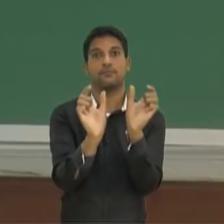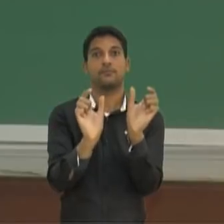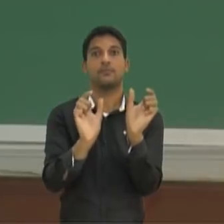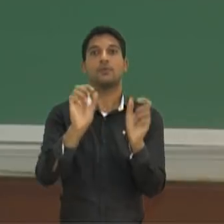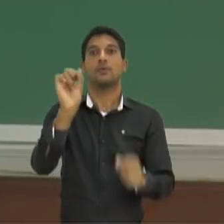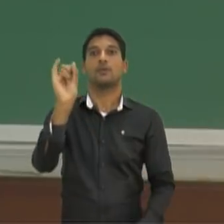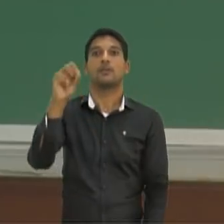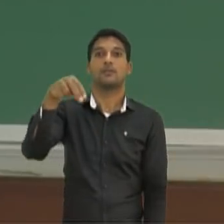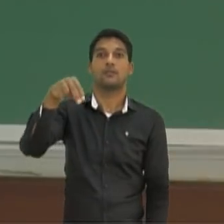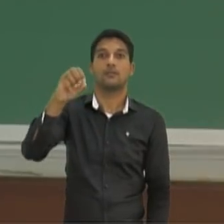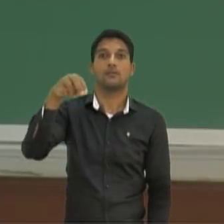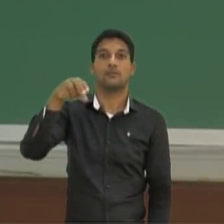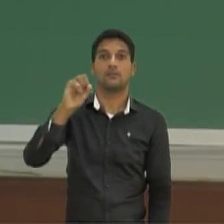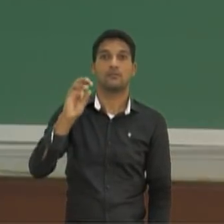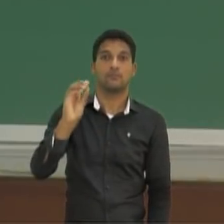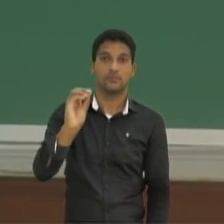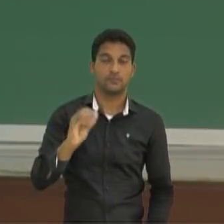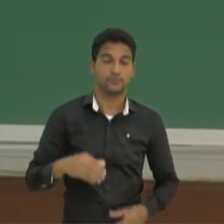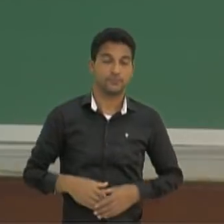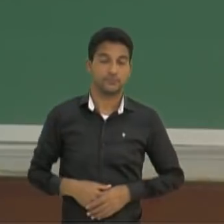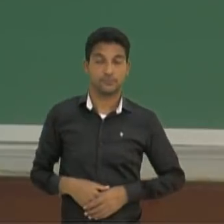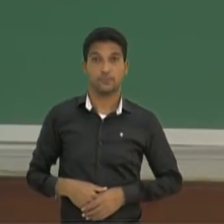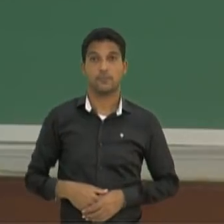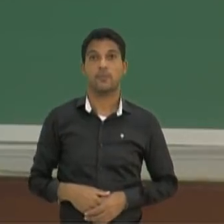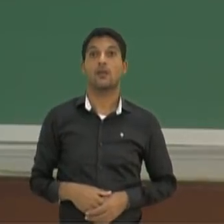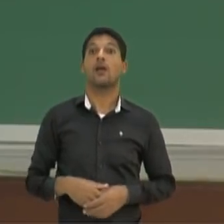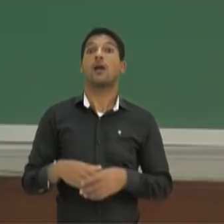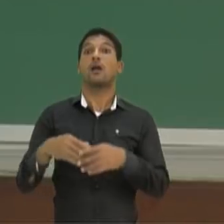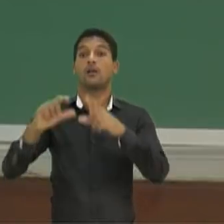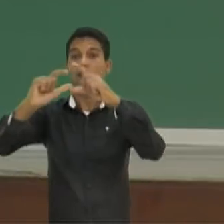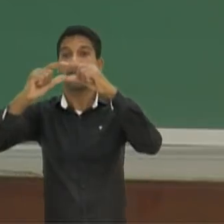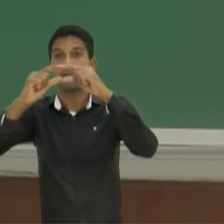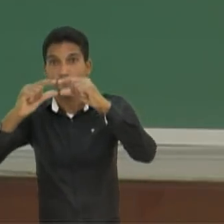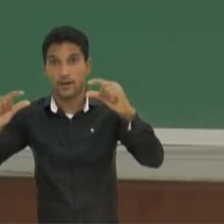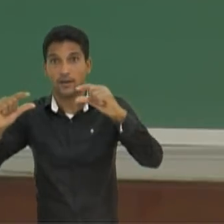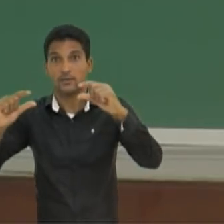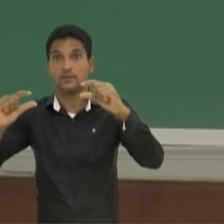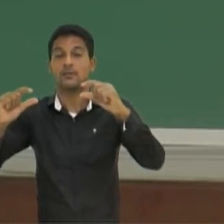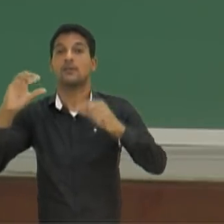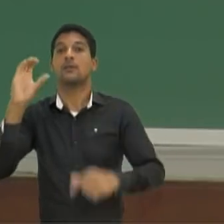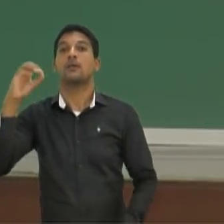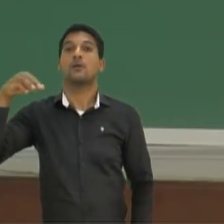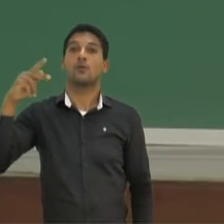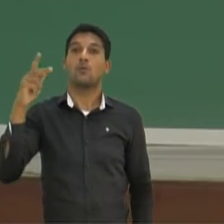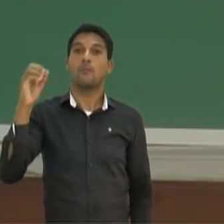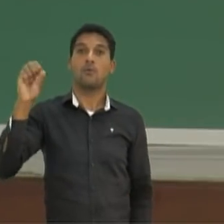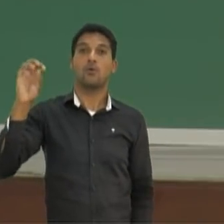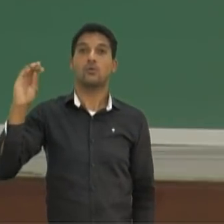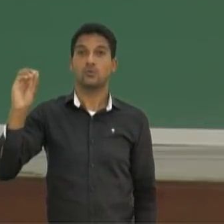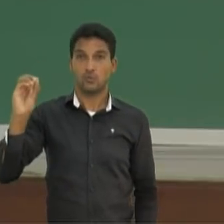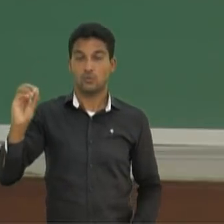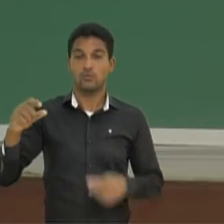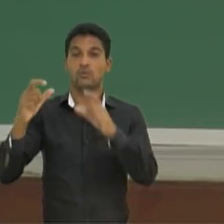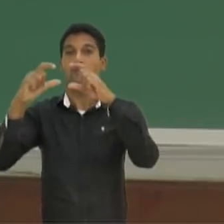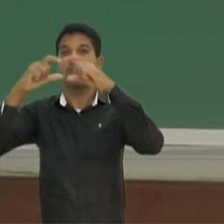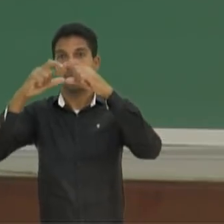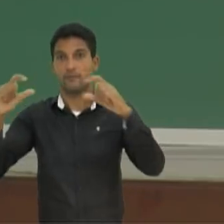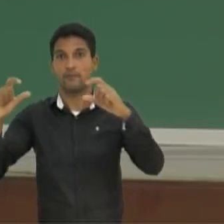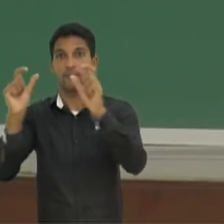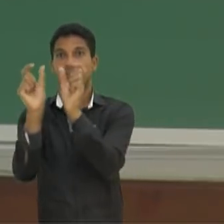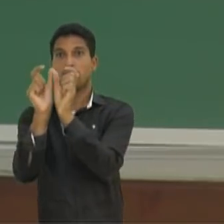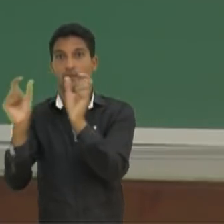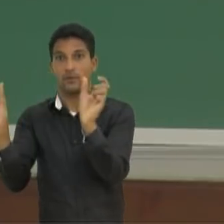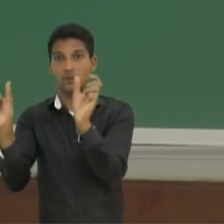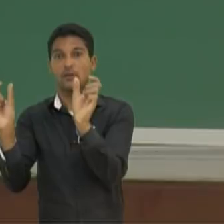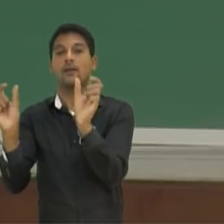aparece apenas um verbo, né? E o período composto? O período composto vai aparecer mais de um verbo, pode ser